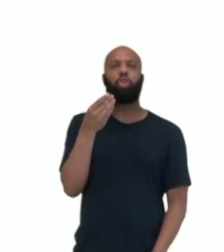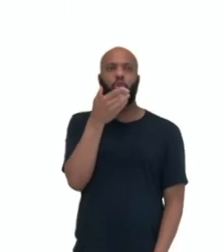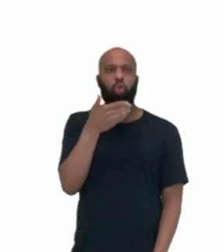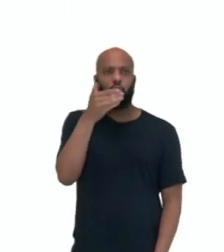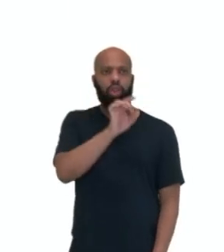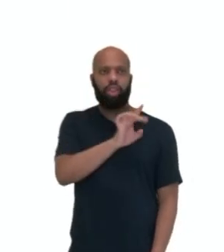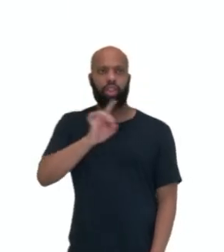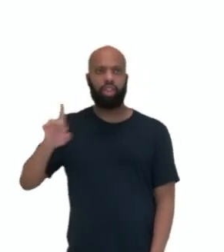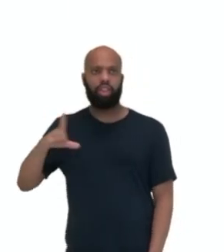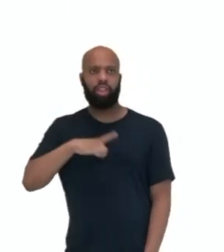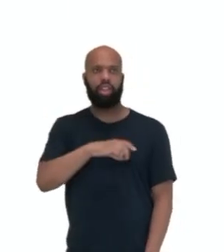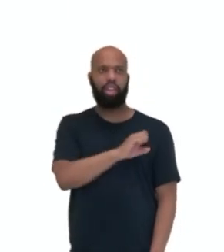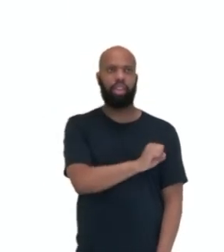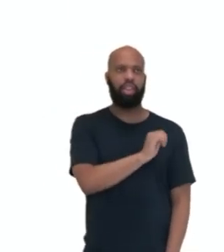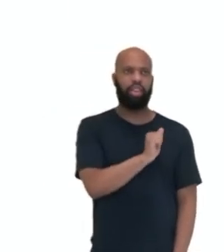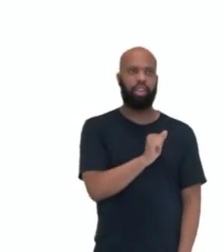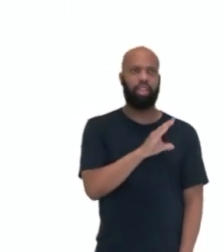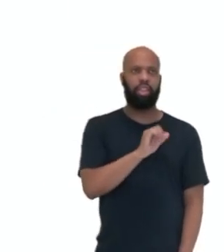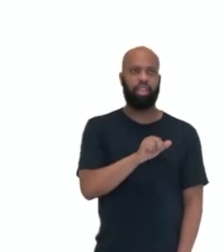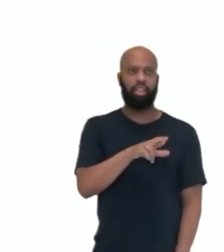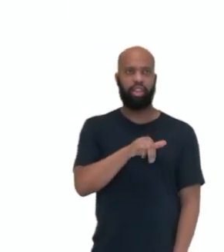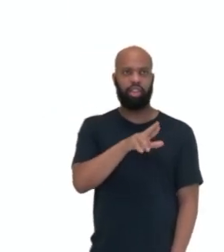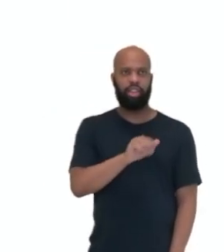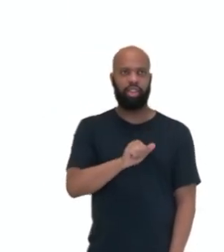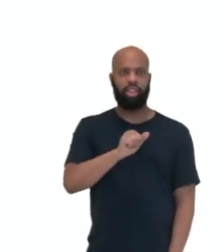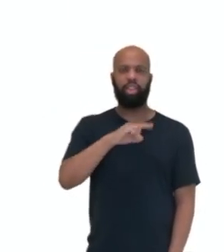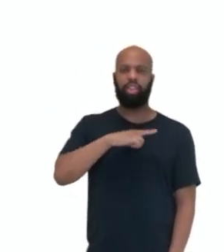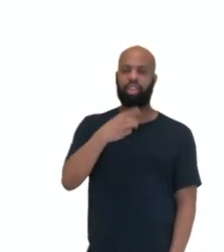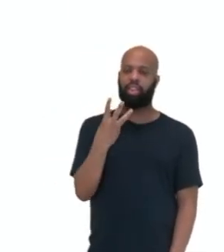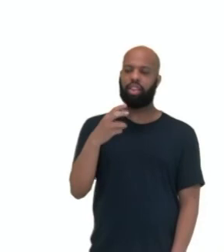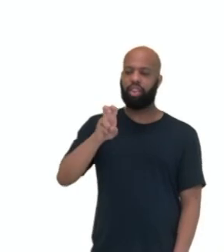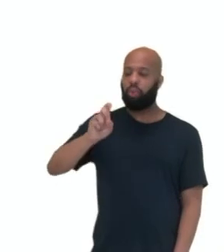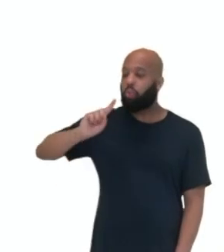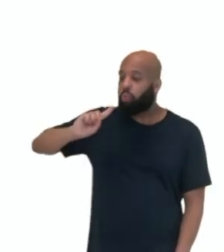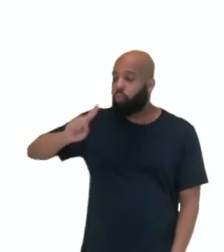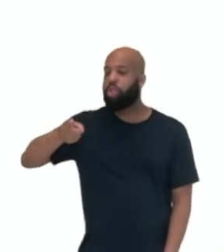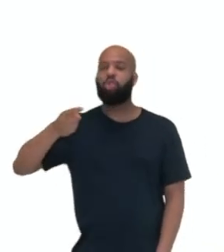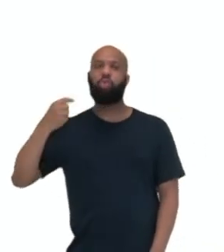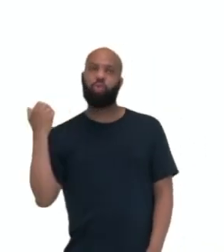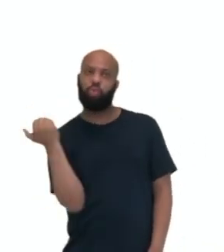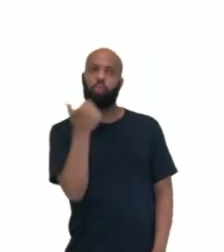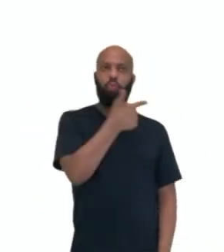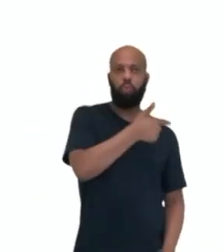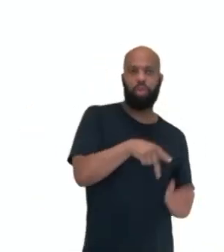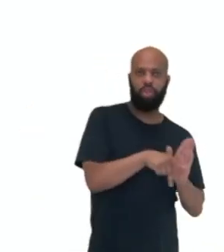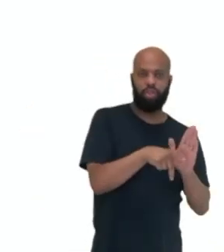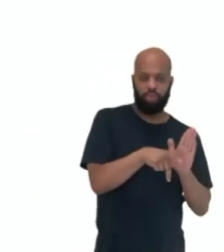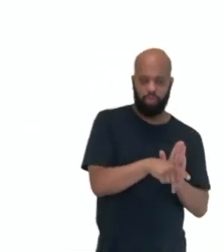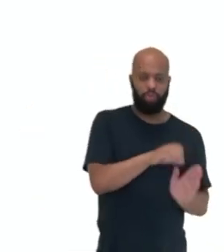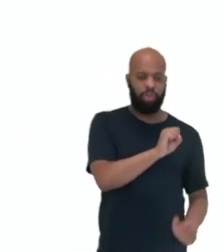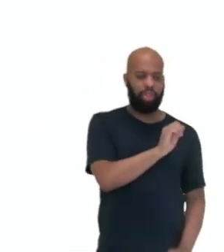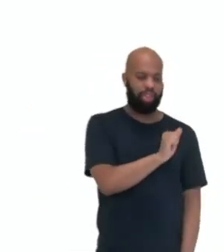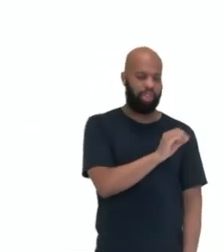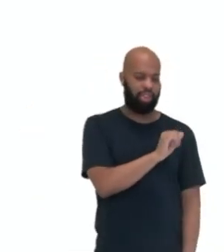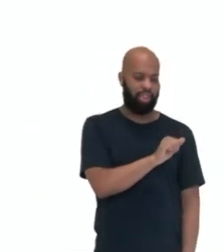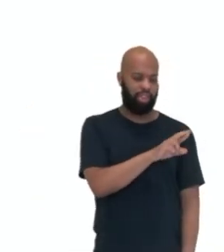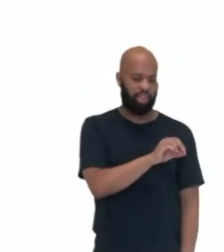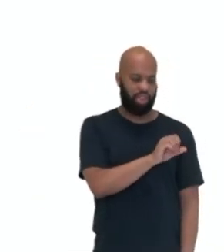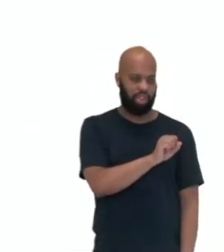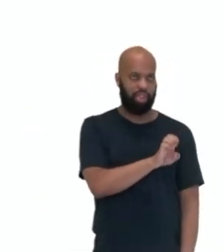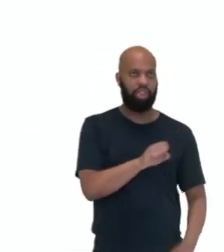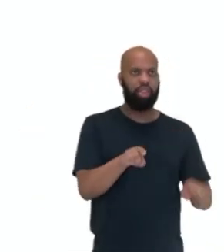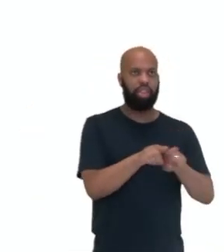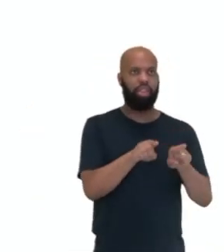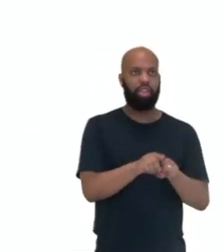sacarina, 35 mil vezes a mais que a sacarose. E o